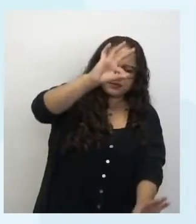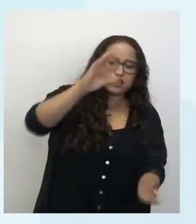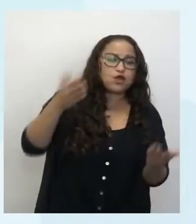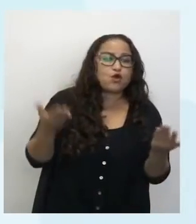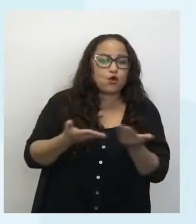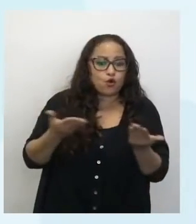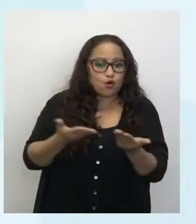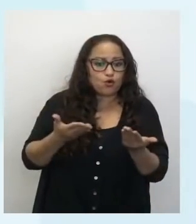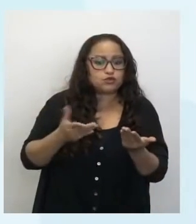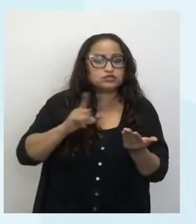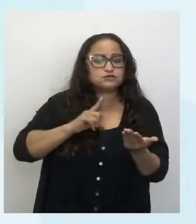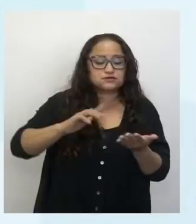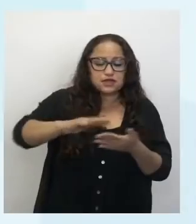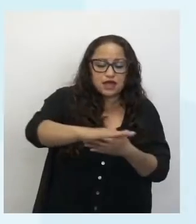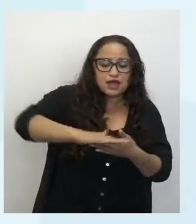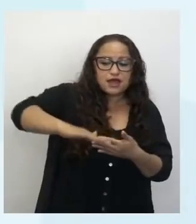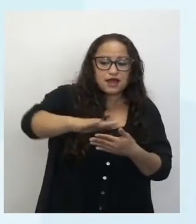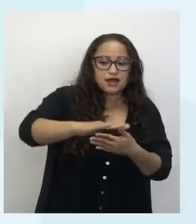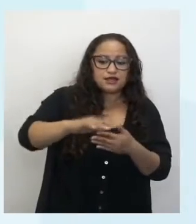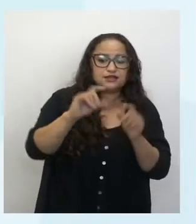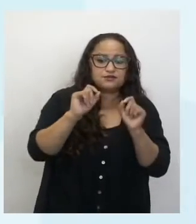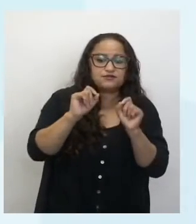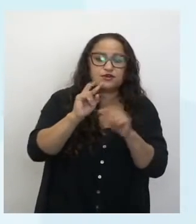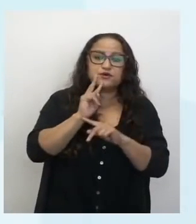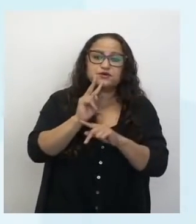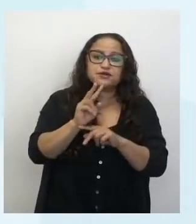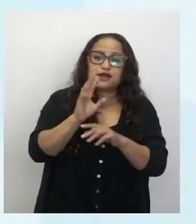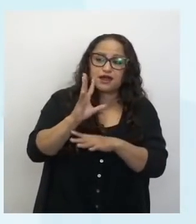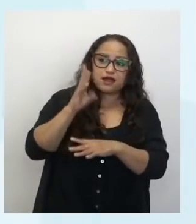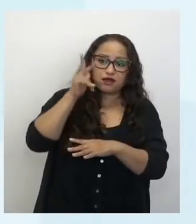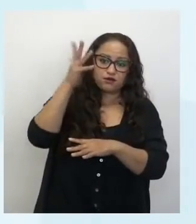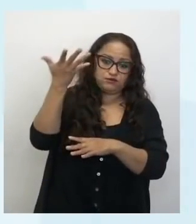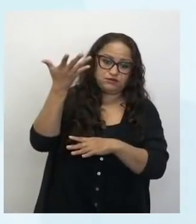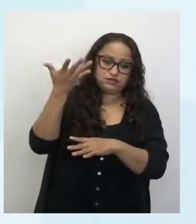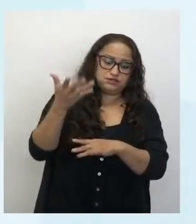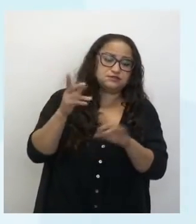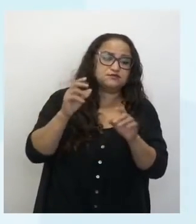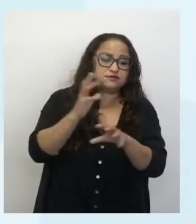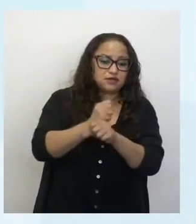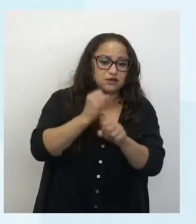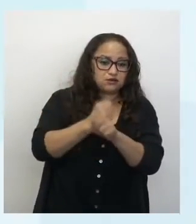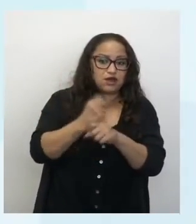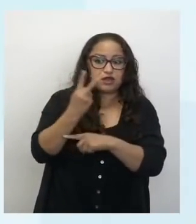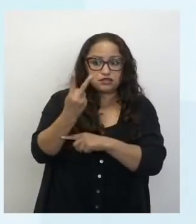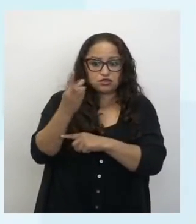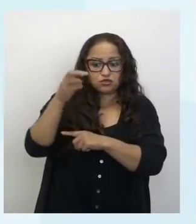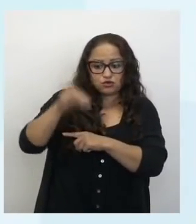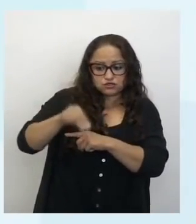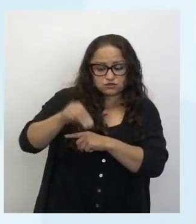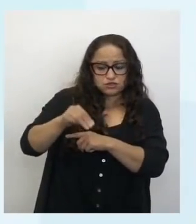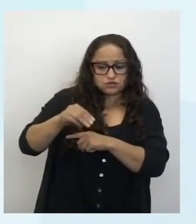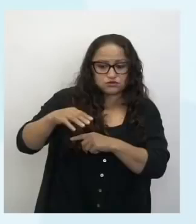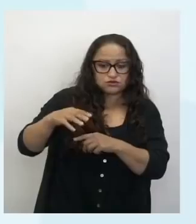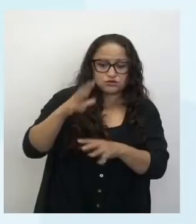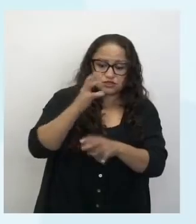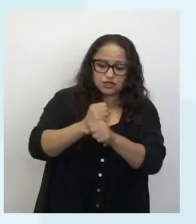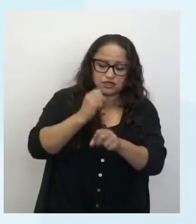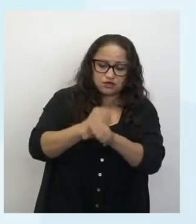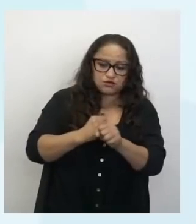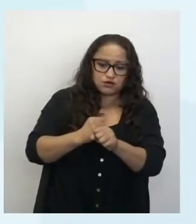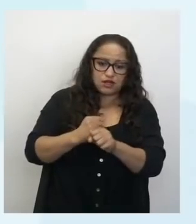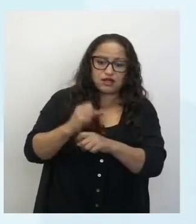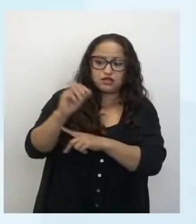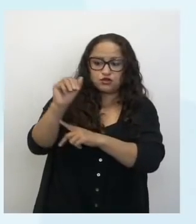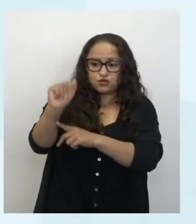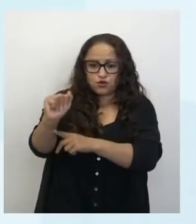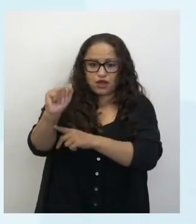vamos fazer sobre a área para ver o que acontece. Vamos calcular, então, vocês vão ter aí 2 minutos para calcular a área do A e do